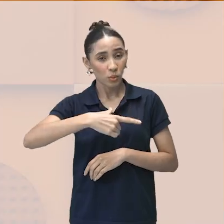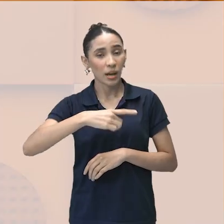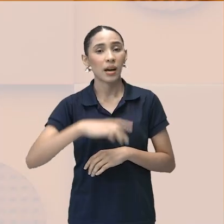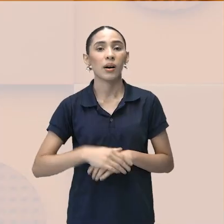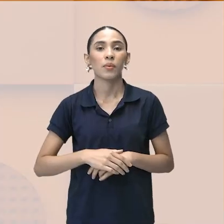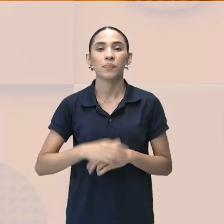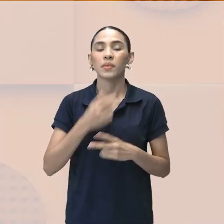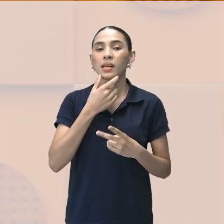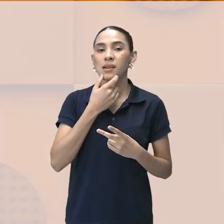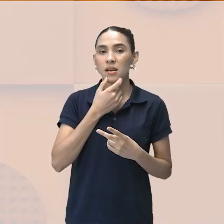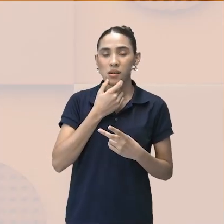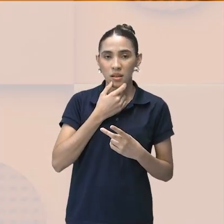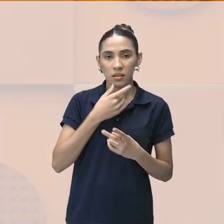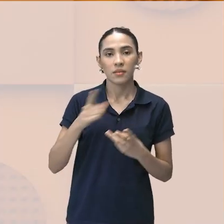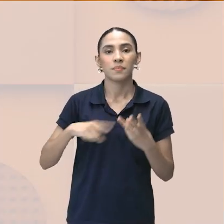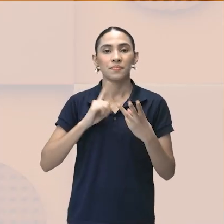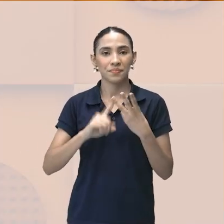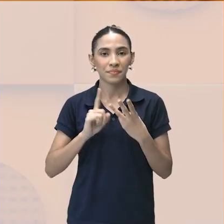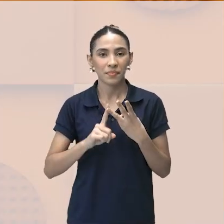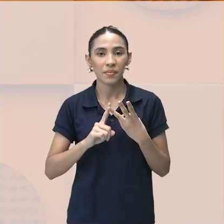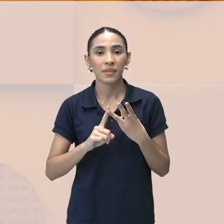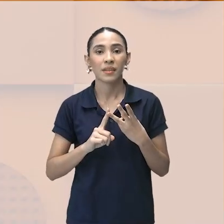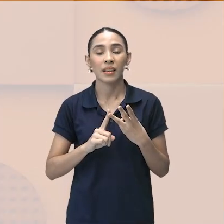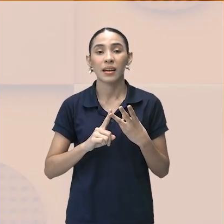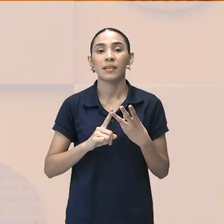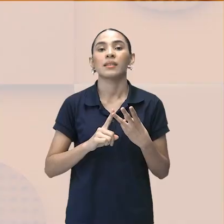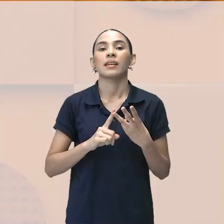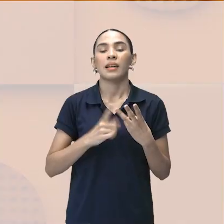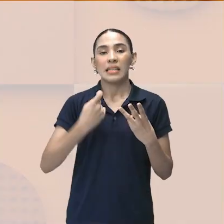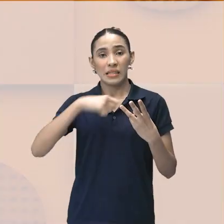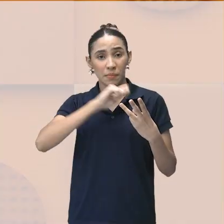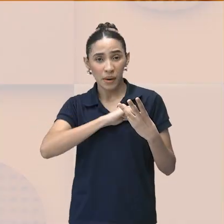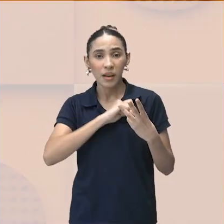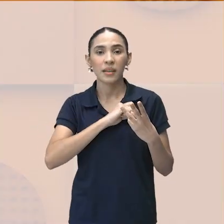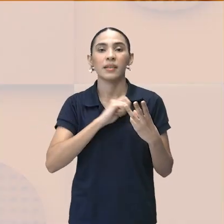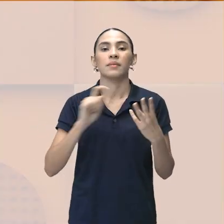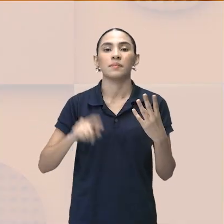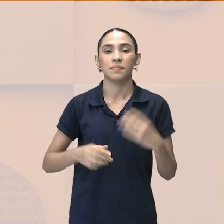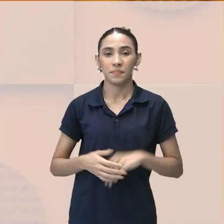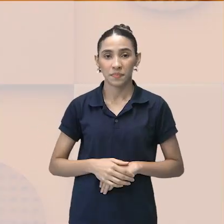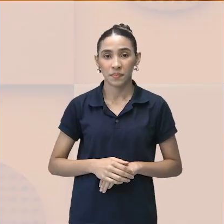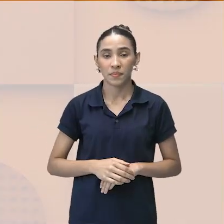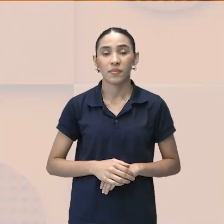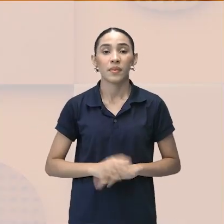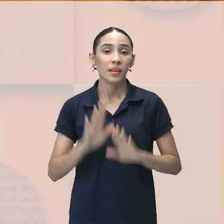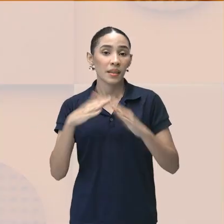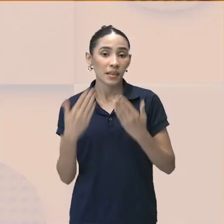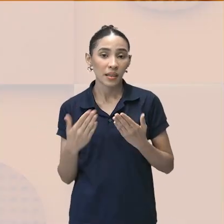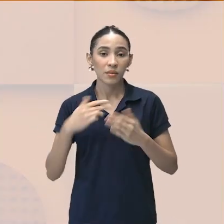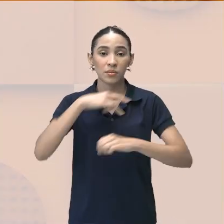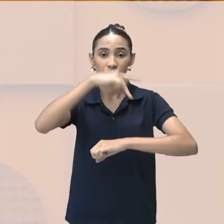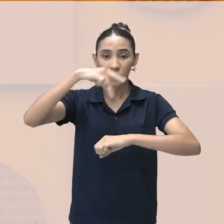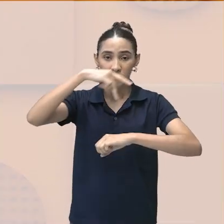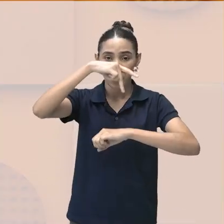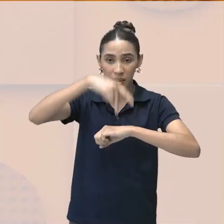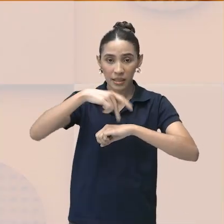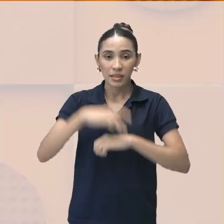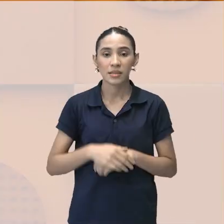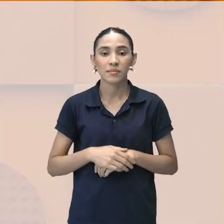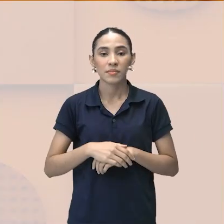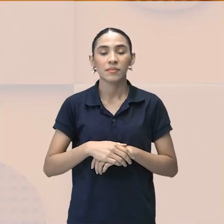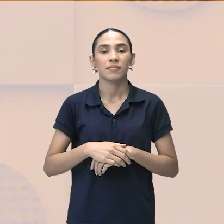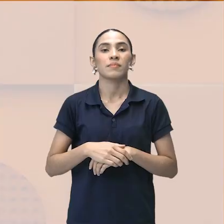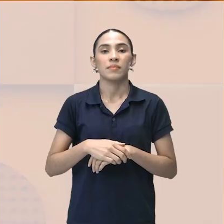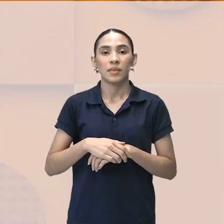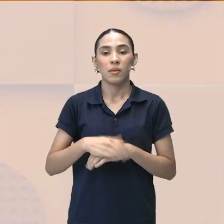metrópole, Inglaterra era uma metrópole, a Espanha era uma metrópole, tá? E esses países, né, eles